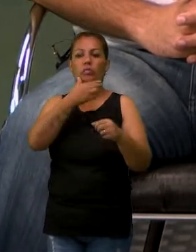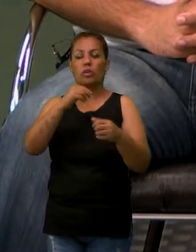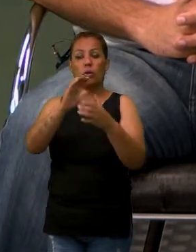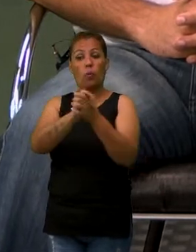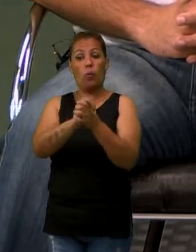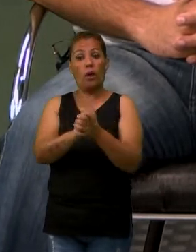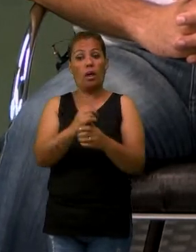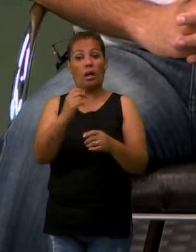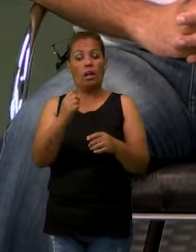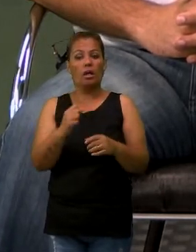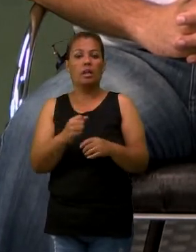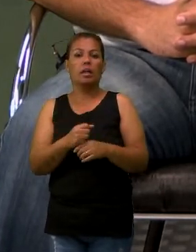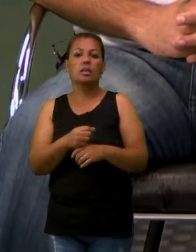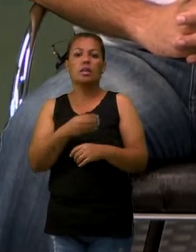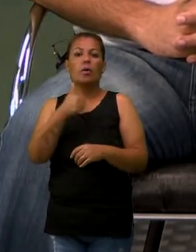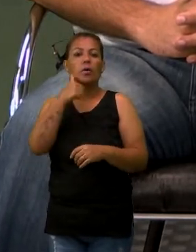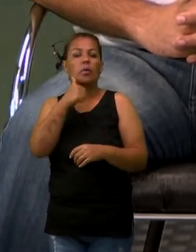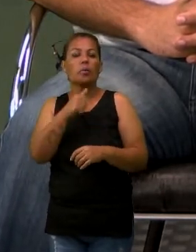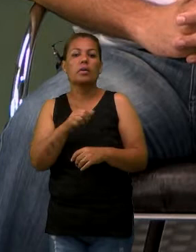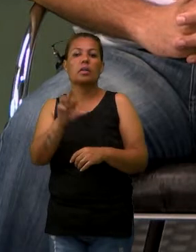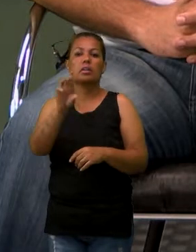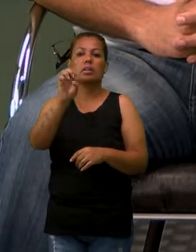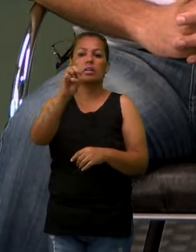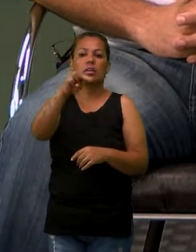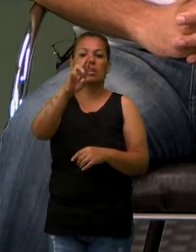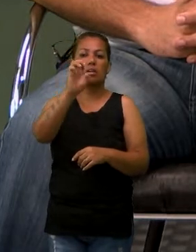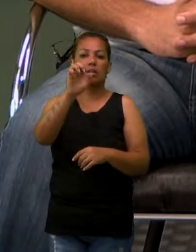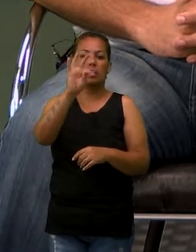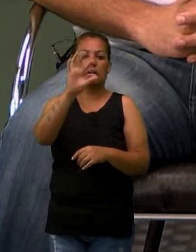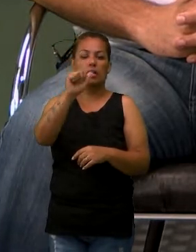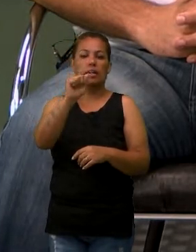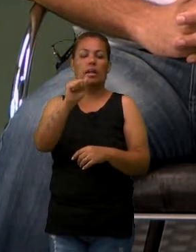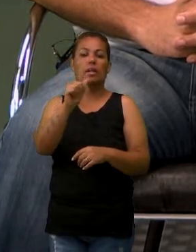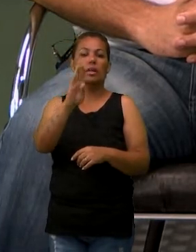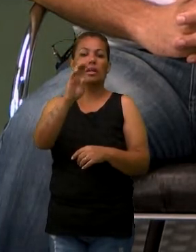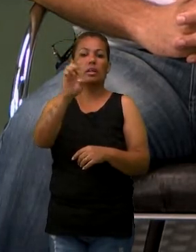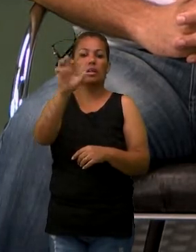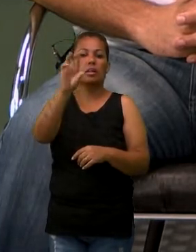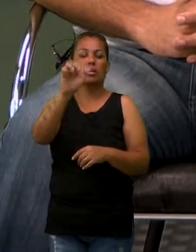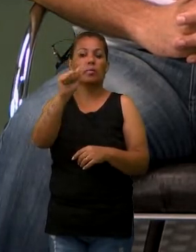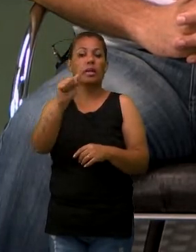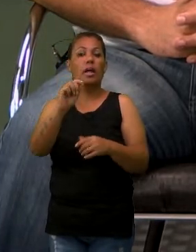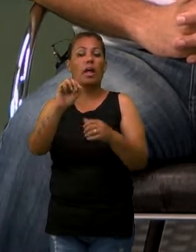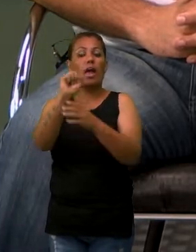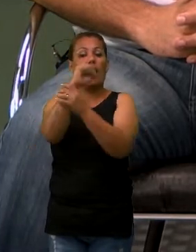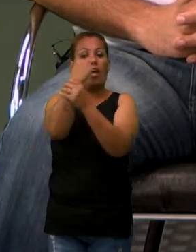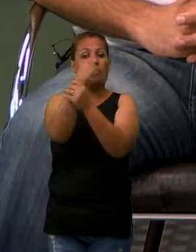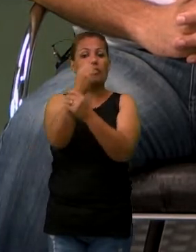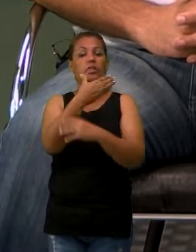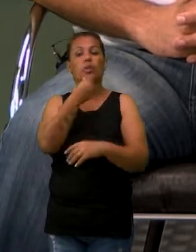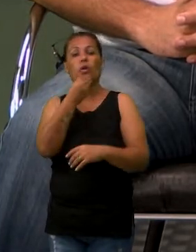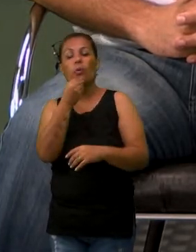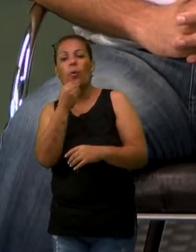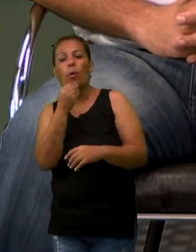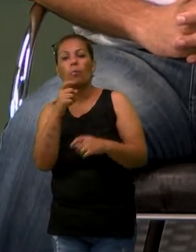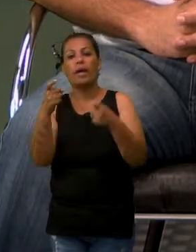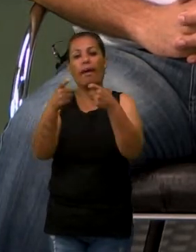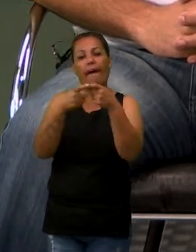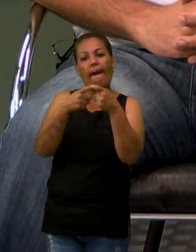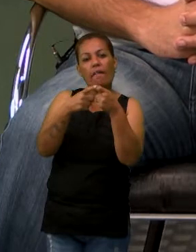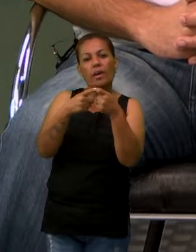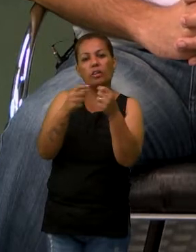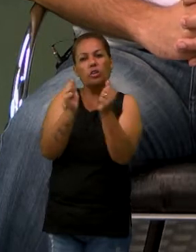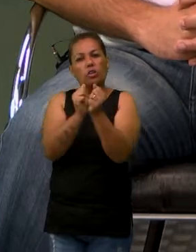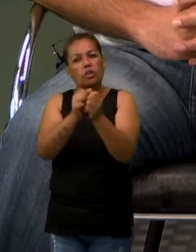começou com a gente que é o renato heber e saberei a fisioterapeuta e o renato é médico então acho que essa fusão